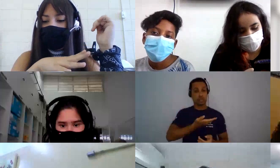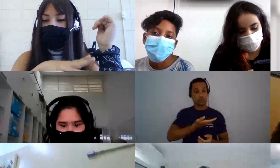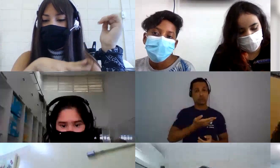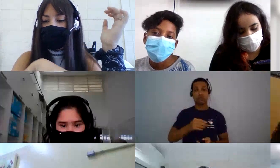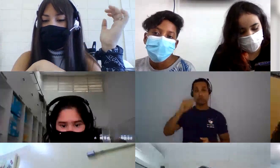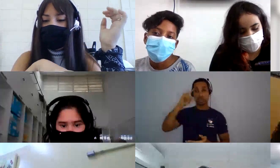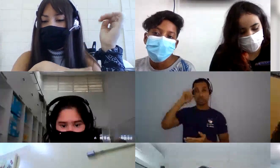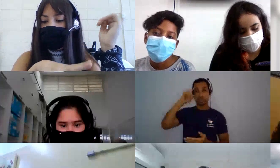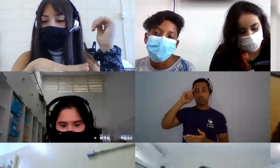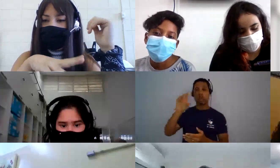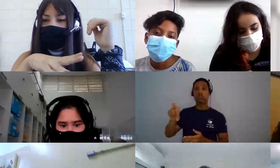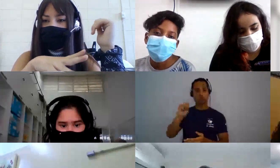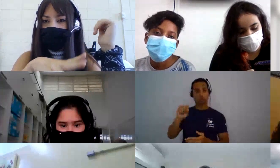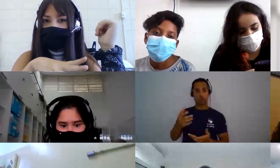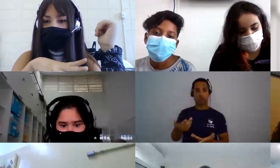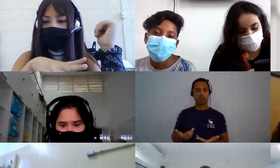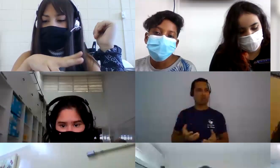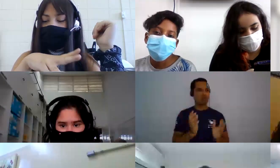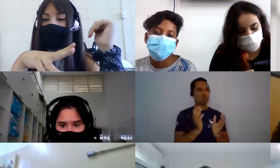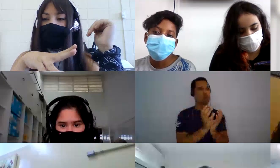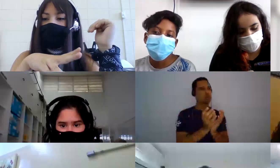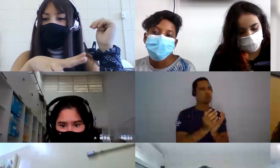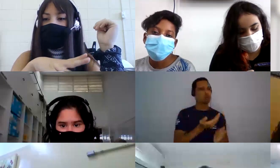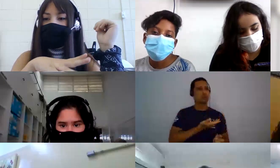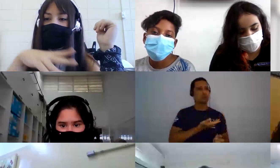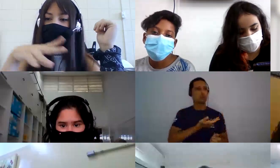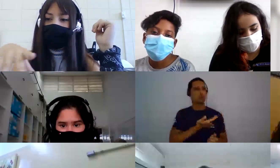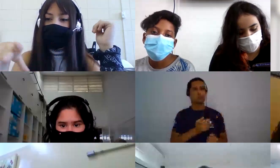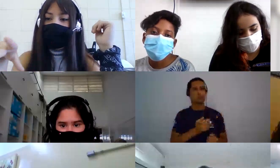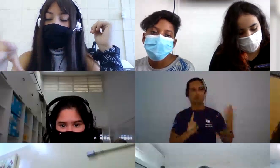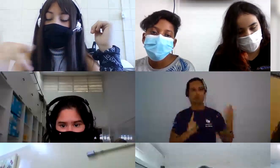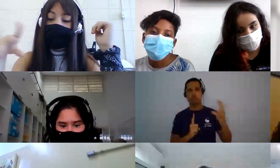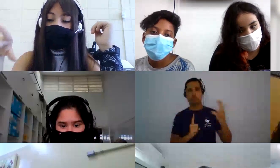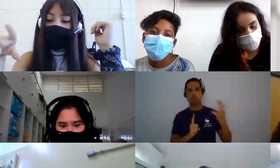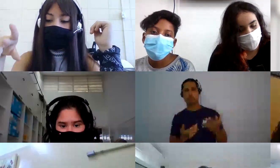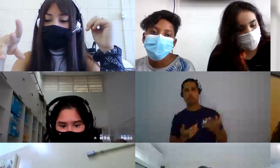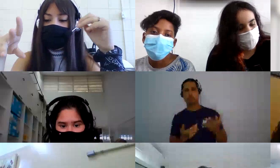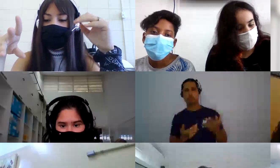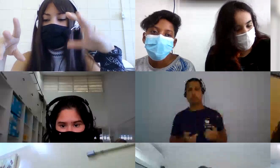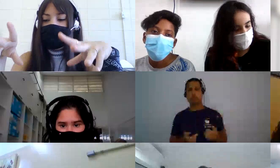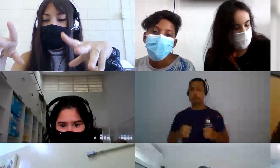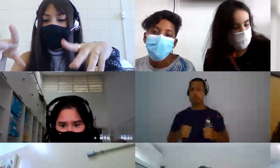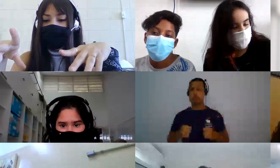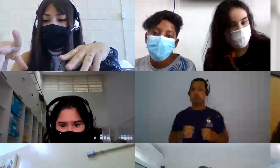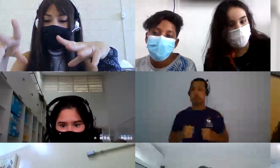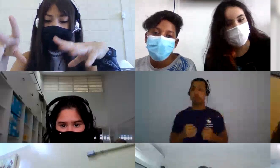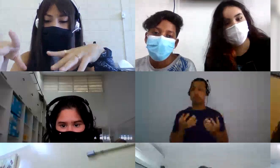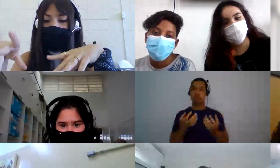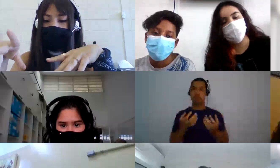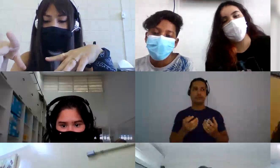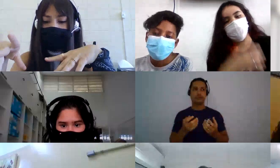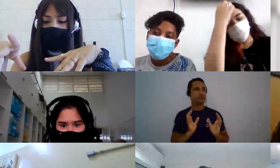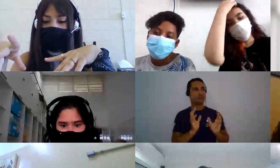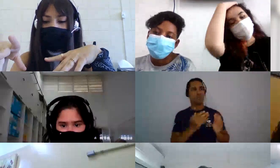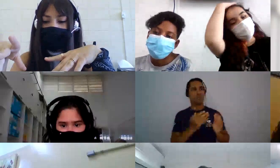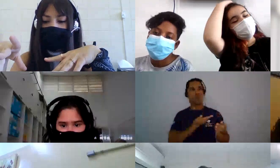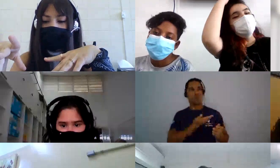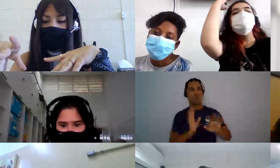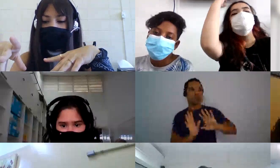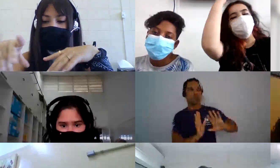tipo, que pressiona só por status, e, tipo, não ter amigos, eu prefiro não ter. Eu acho que tem que ficar com uma pessoa quando você se sentir